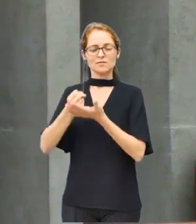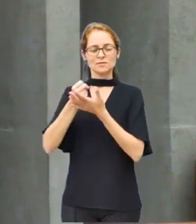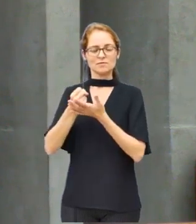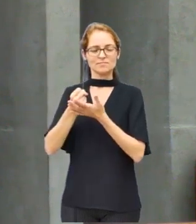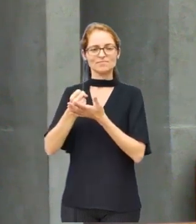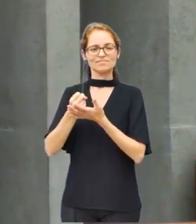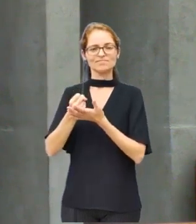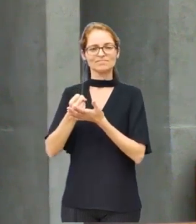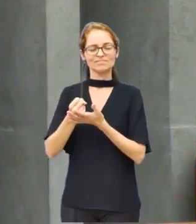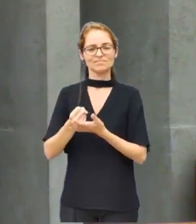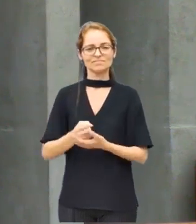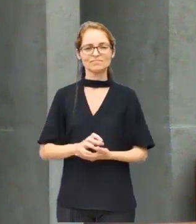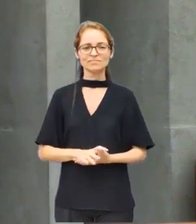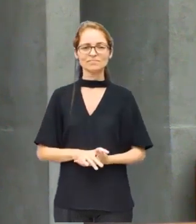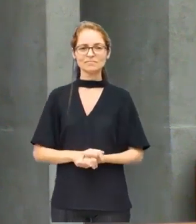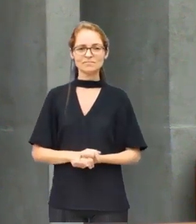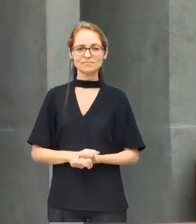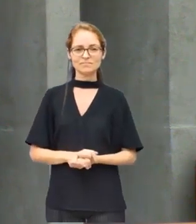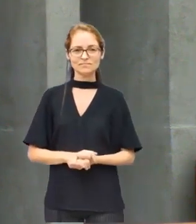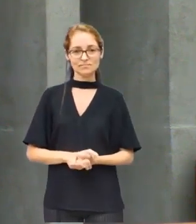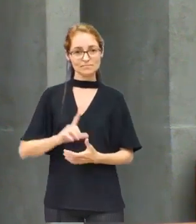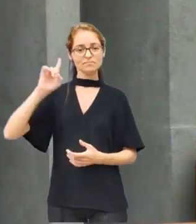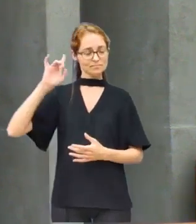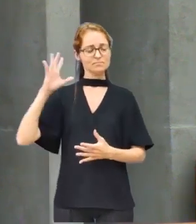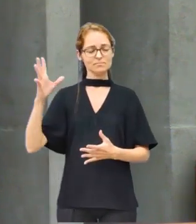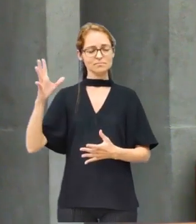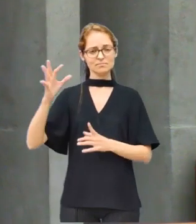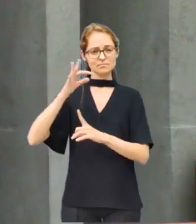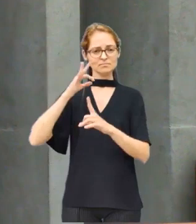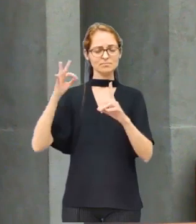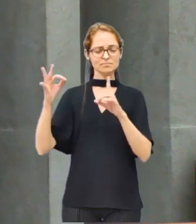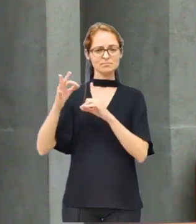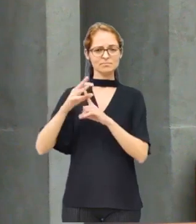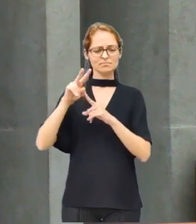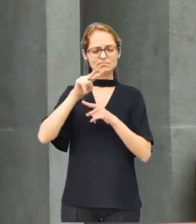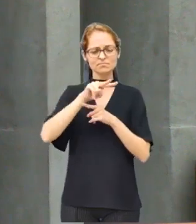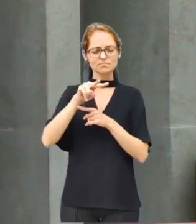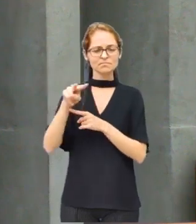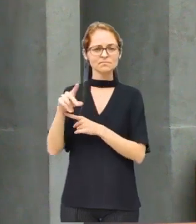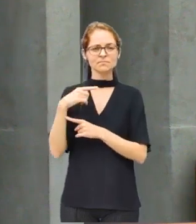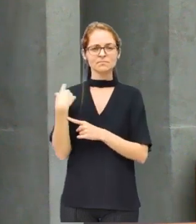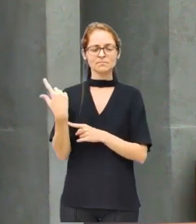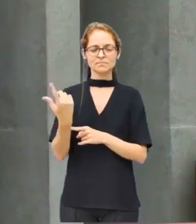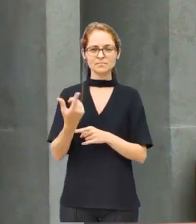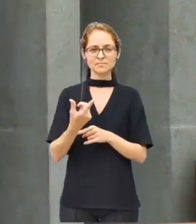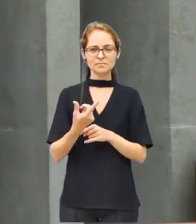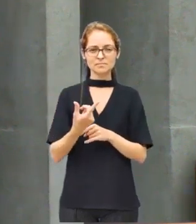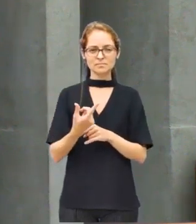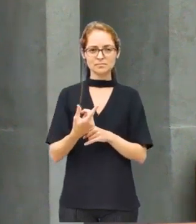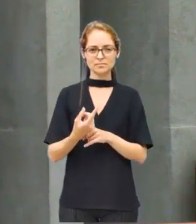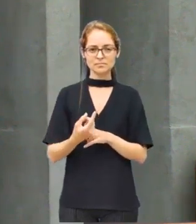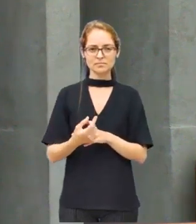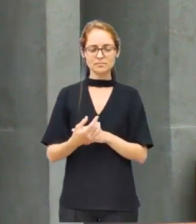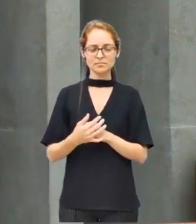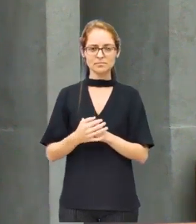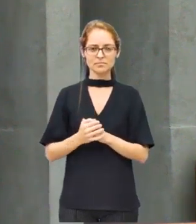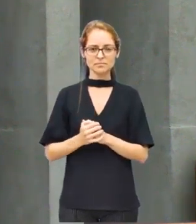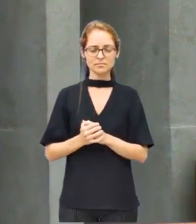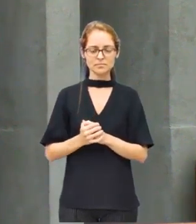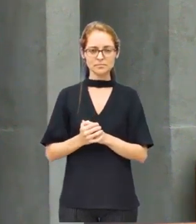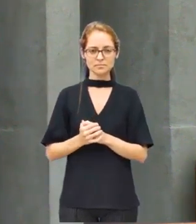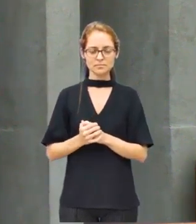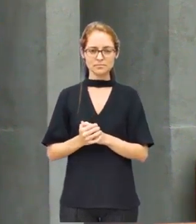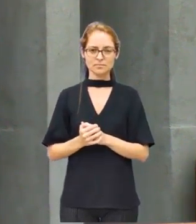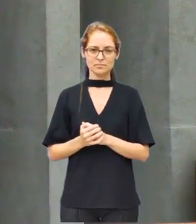volta. Esse Deus santo, esse Deus que cuida de nós. Mas eu quero mostrar para vocês